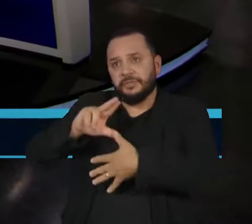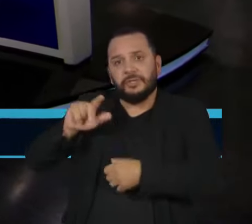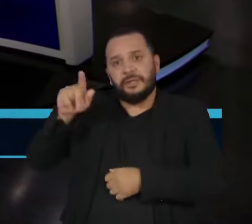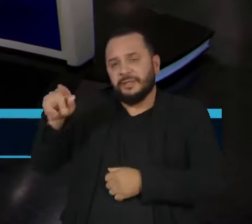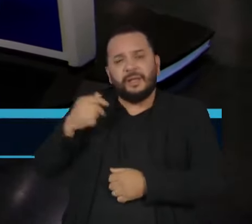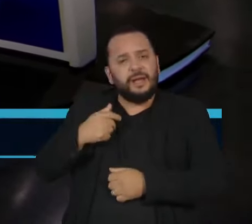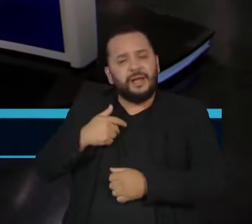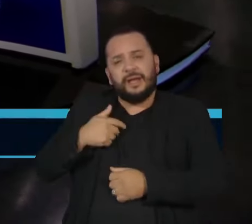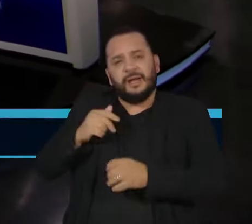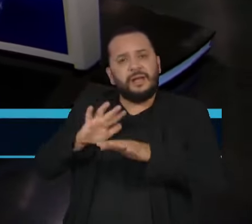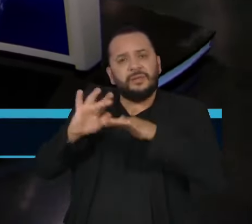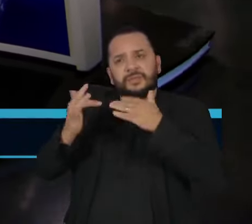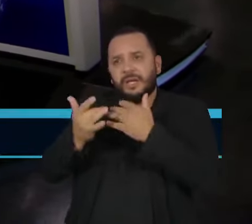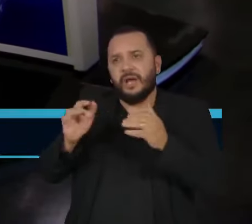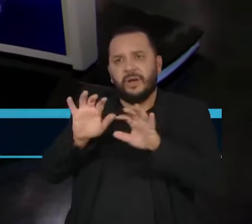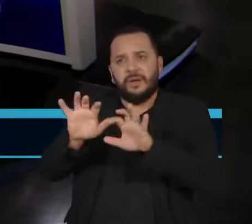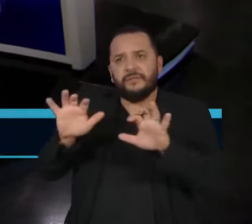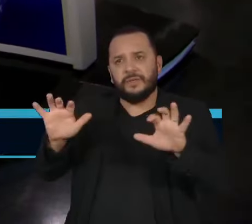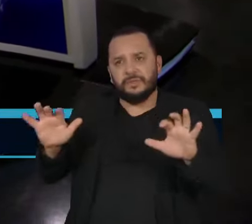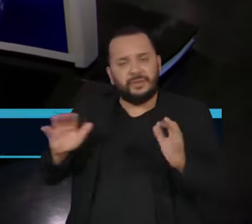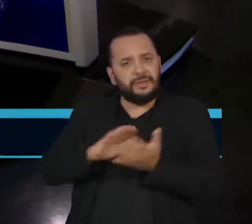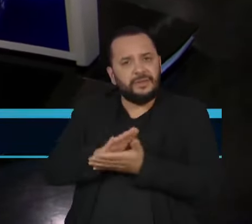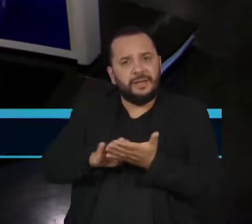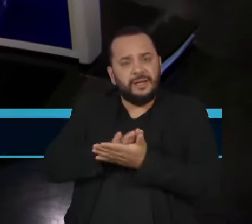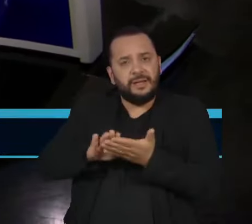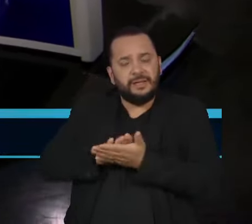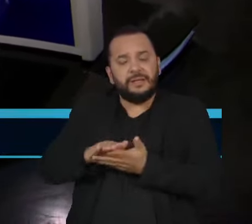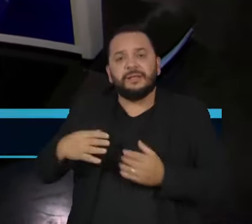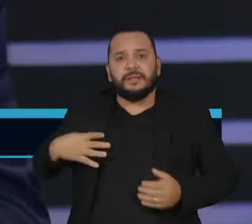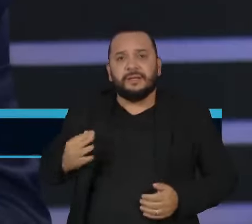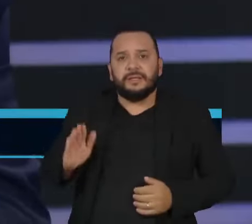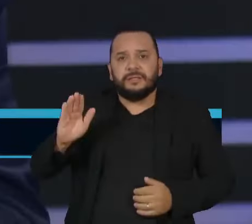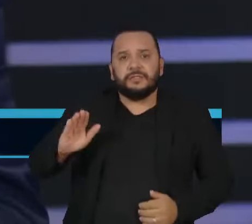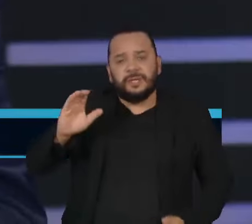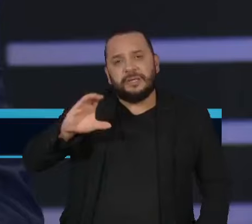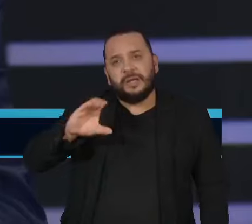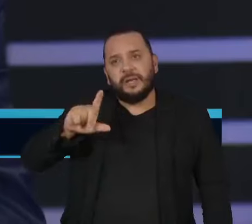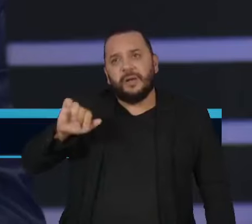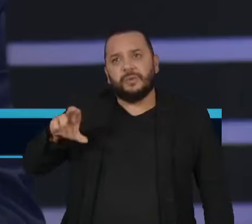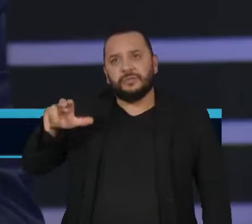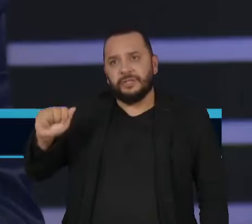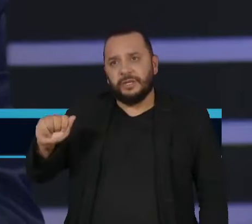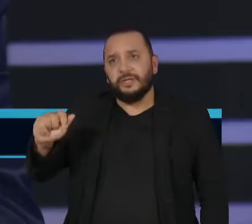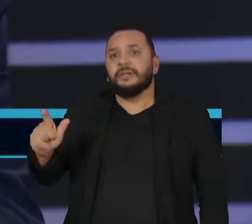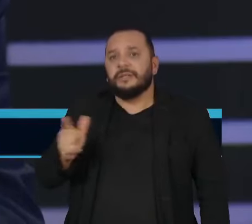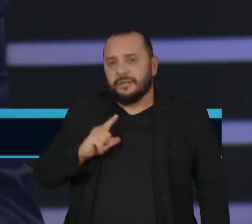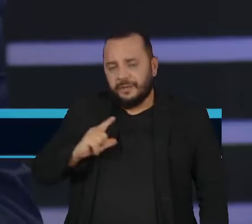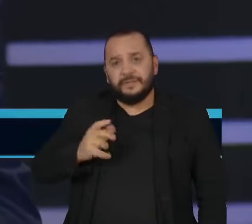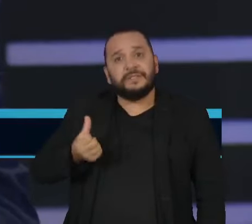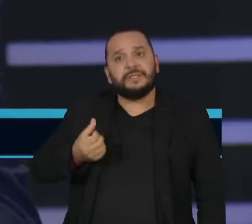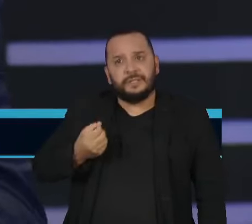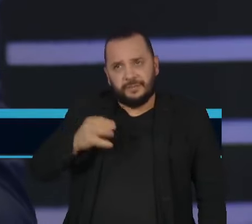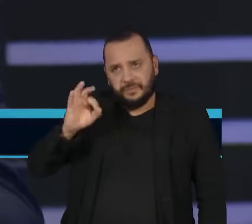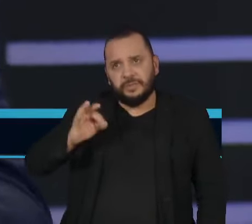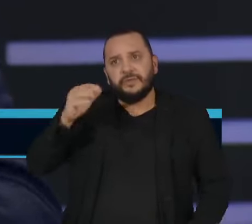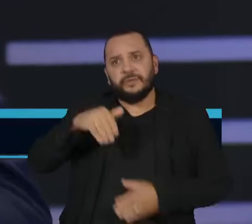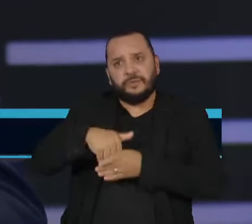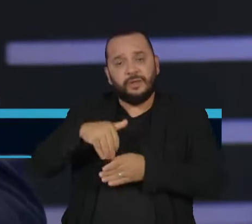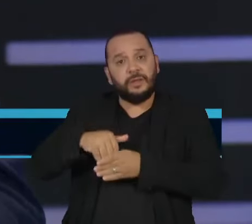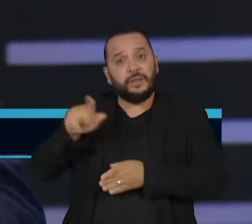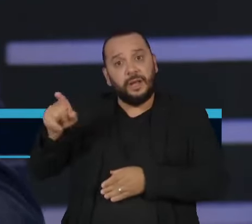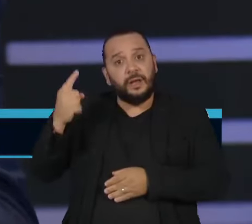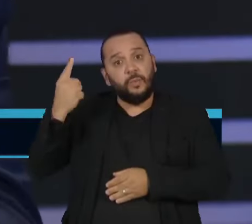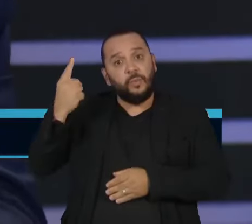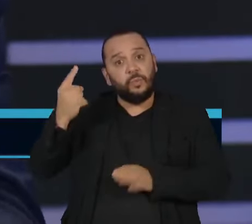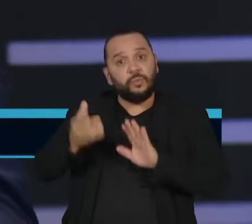quase nada. A candidata do oficial, a Cláudia Sheinbaum, teve 60% dos votos, lá só tem um turno, né? Então, pode ser que